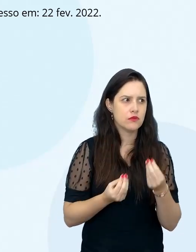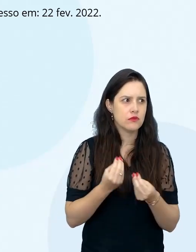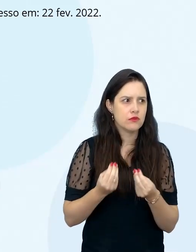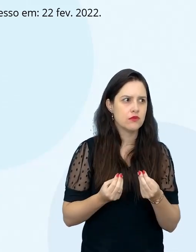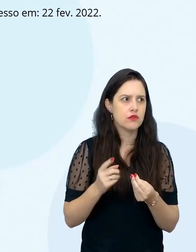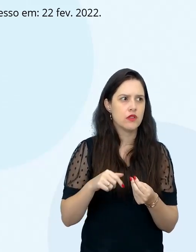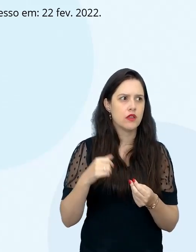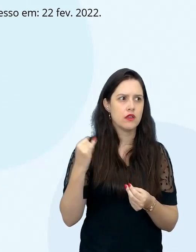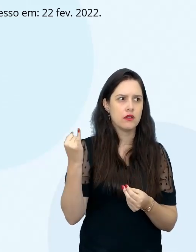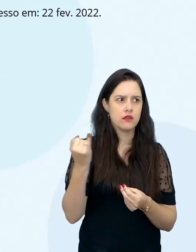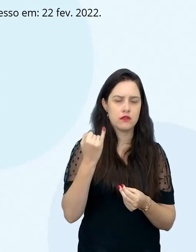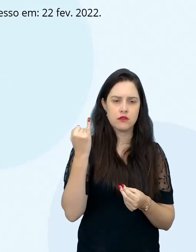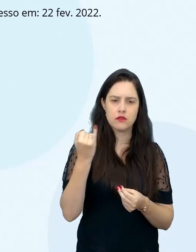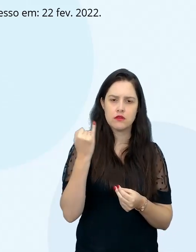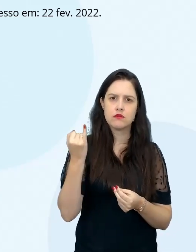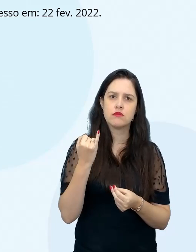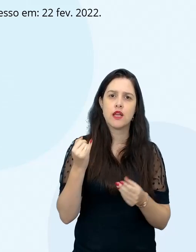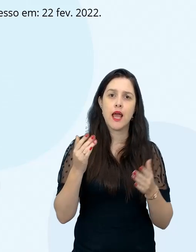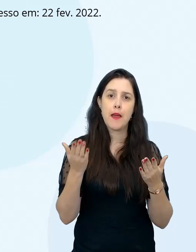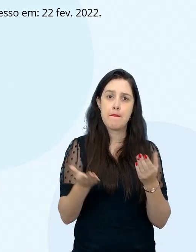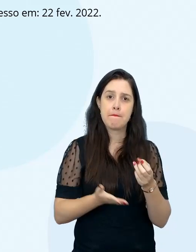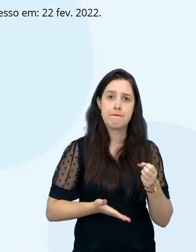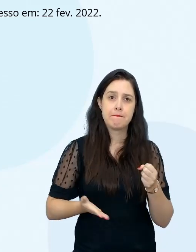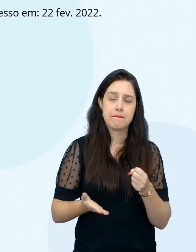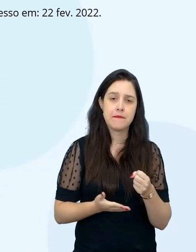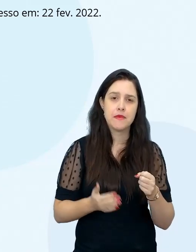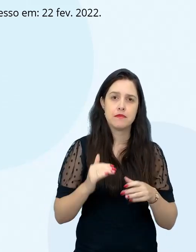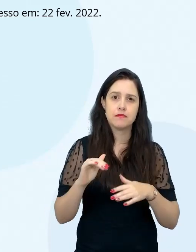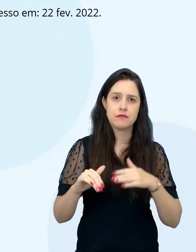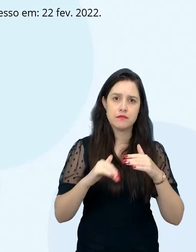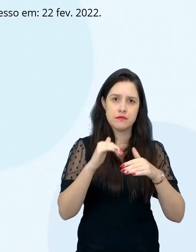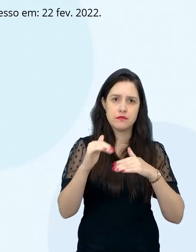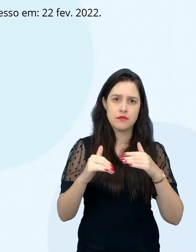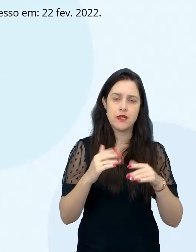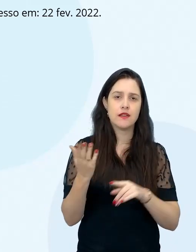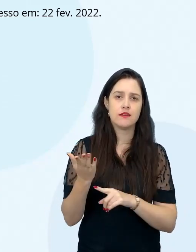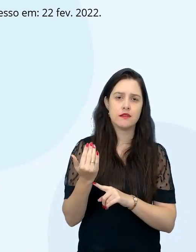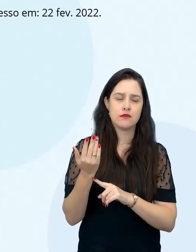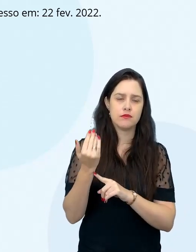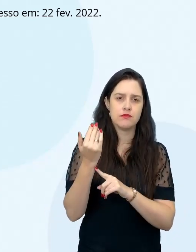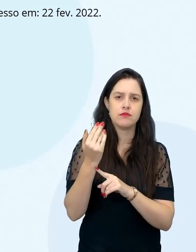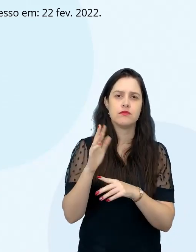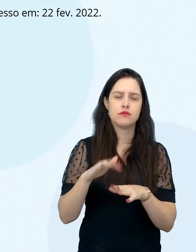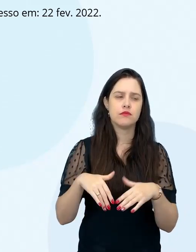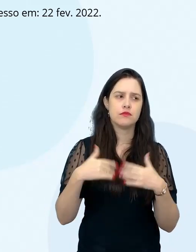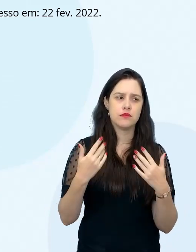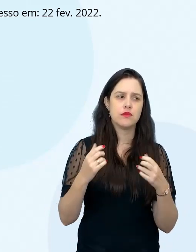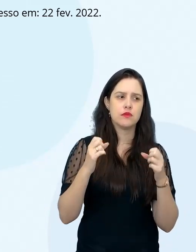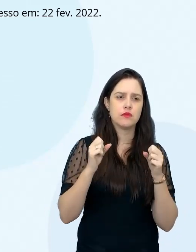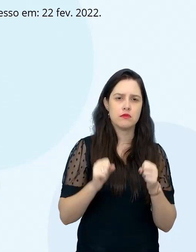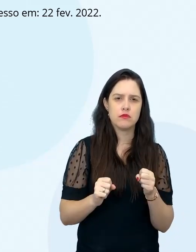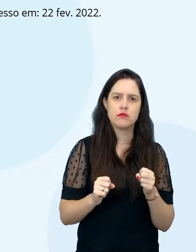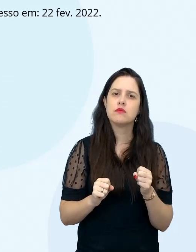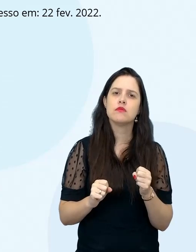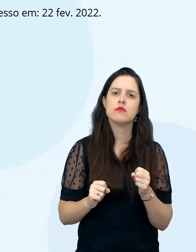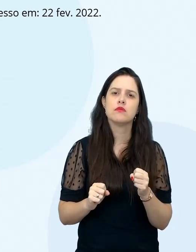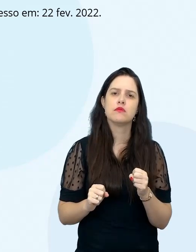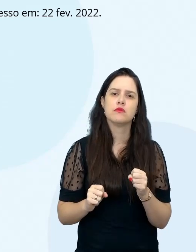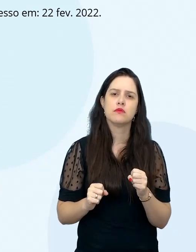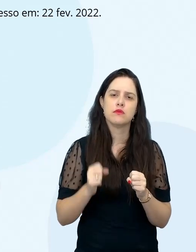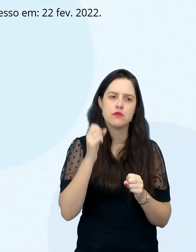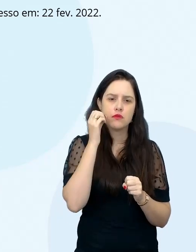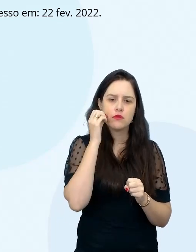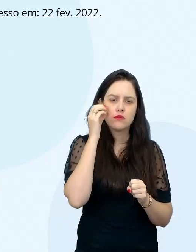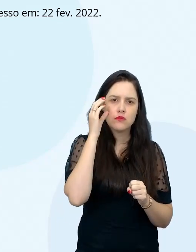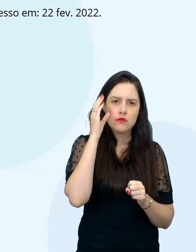super importante, né? Porque ela é a base para desenvolver depois o resto da metodologia. Então, vale super a pena aí nesses 45 minutos